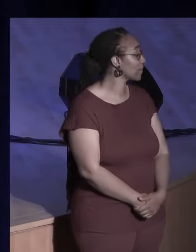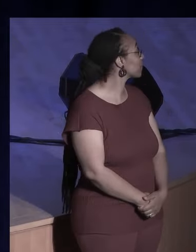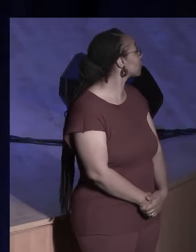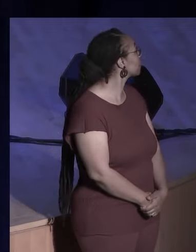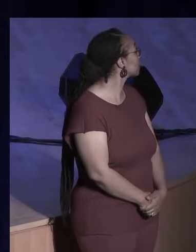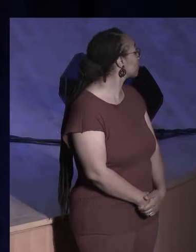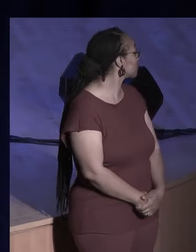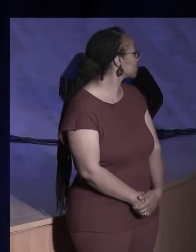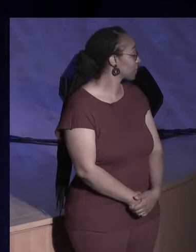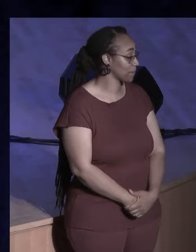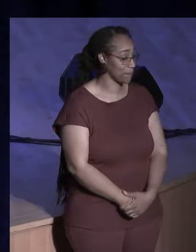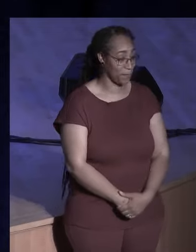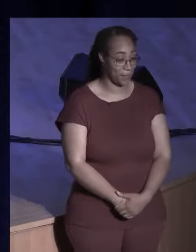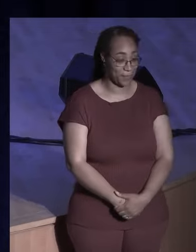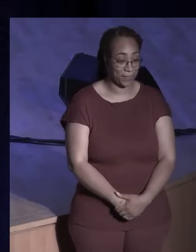Mai e